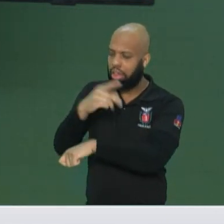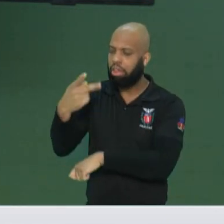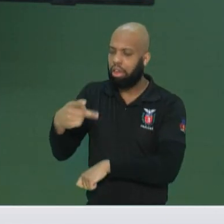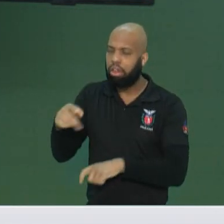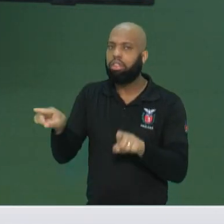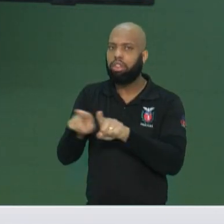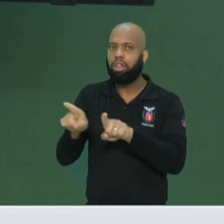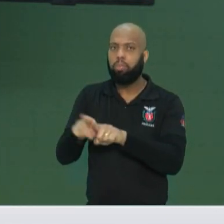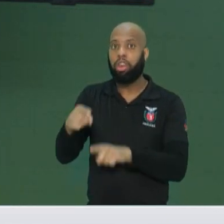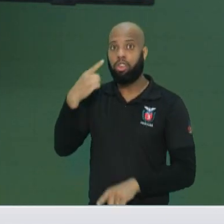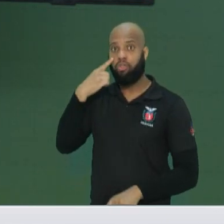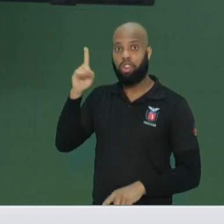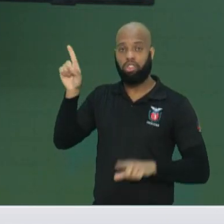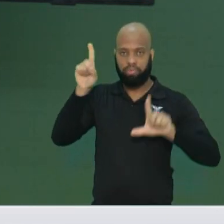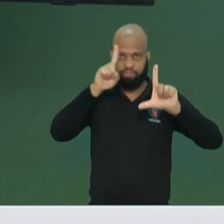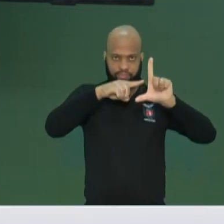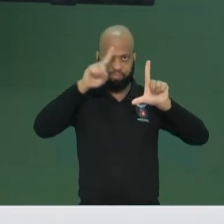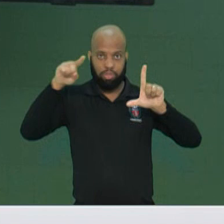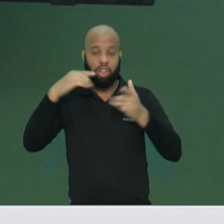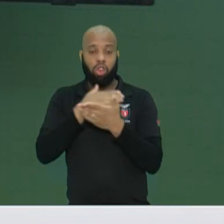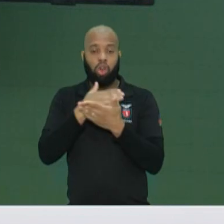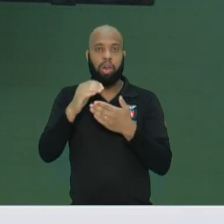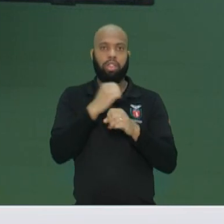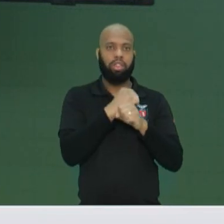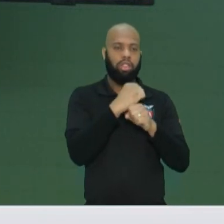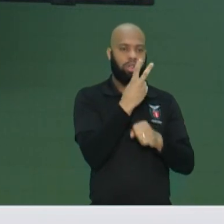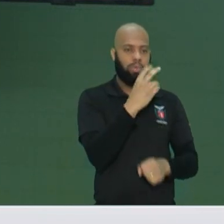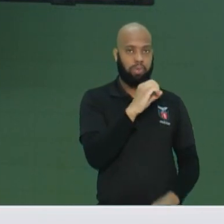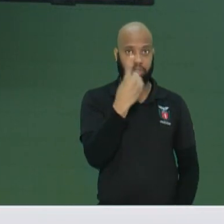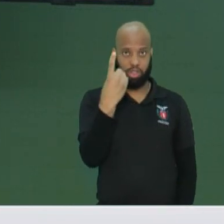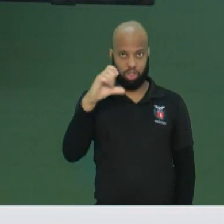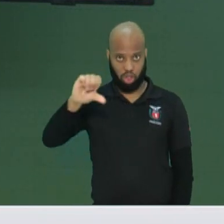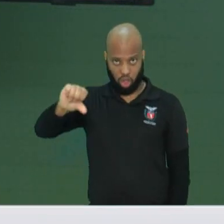nós temos esse gráfico que ele começa em 2019 lá. Ó.